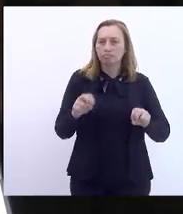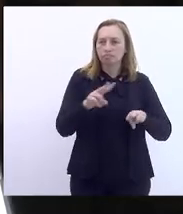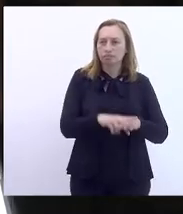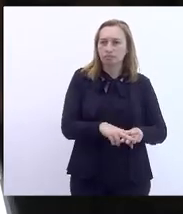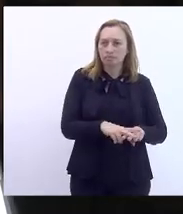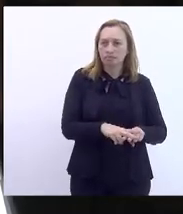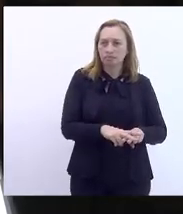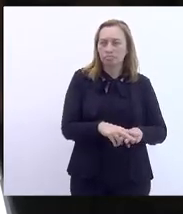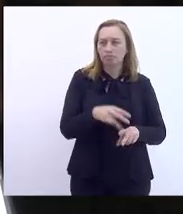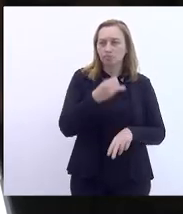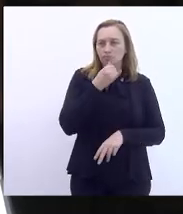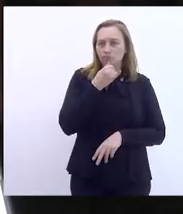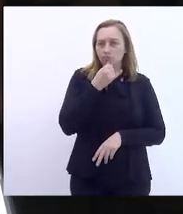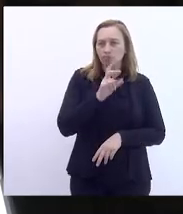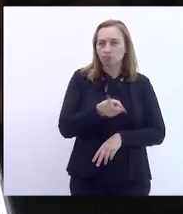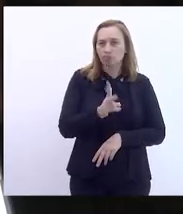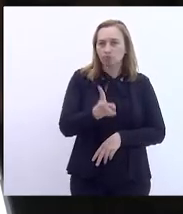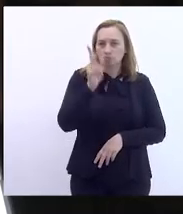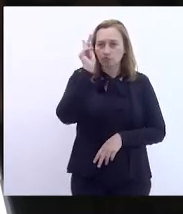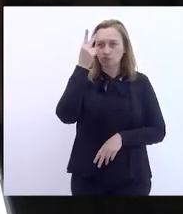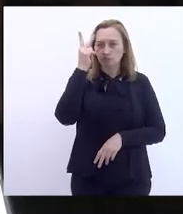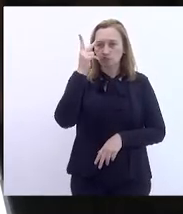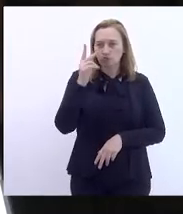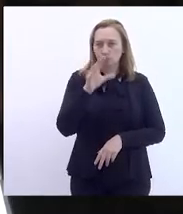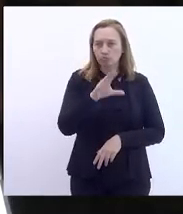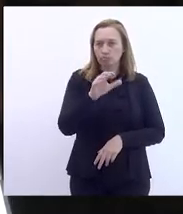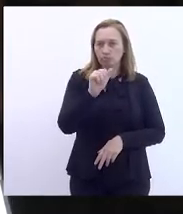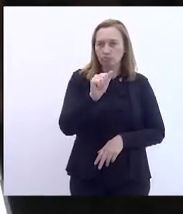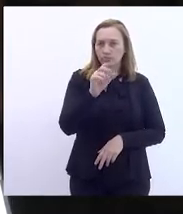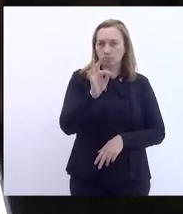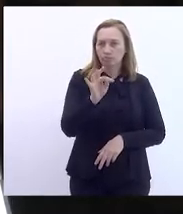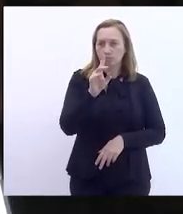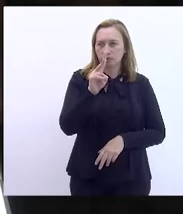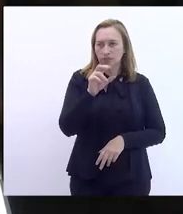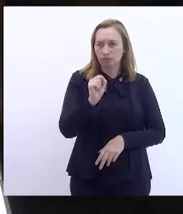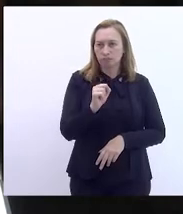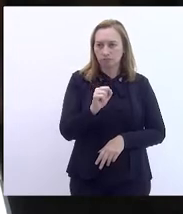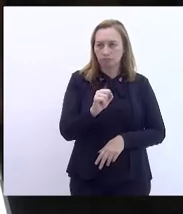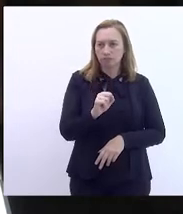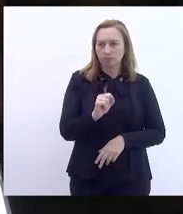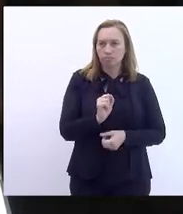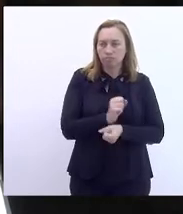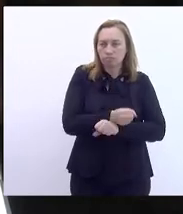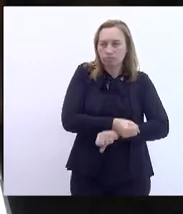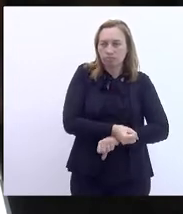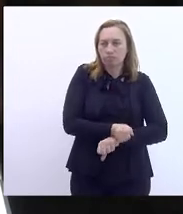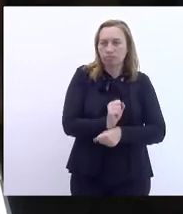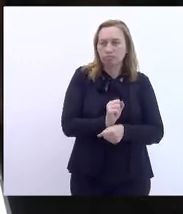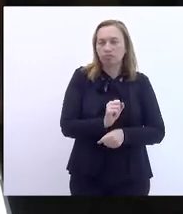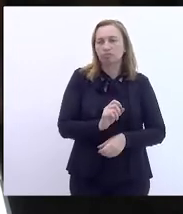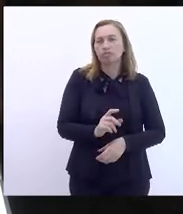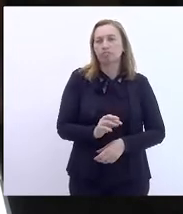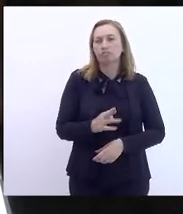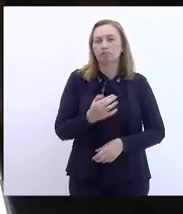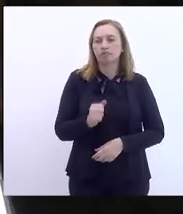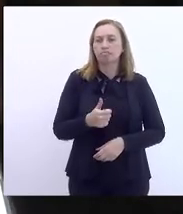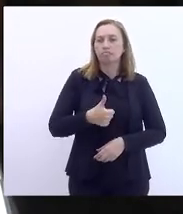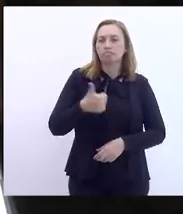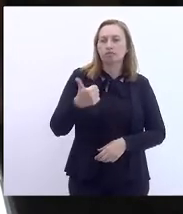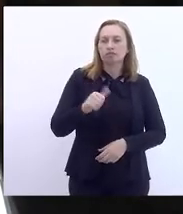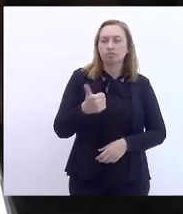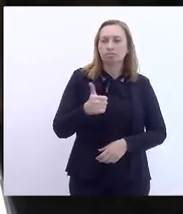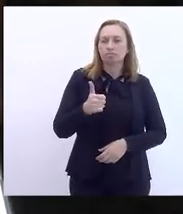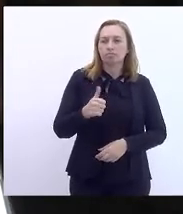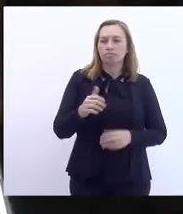A Triste continuidade histórica dos cativeiros da nossa colonização escravocrata e o décimo primeiro